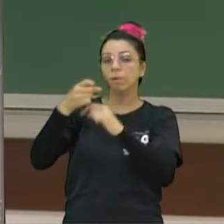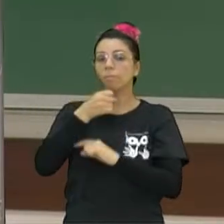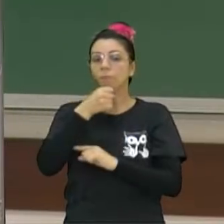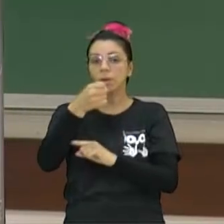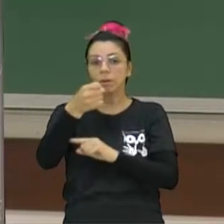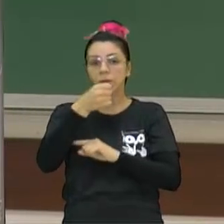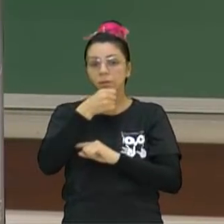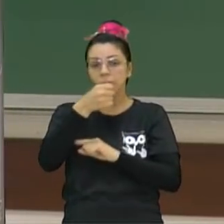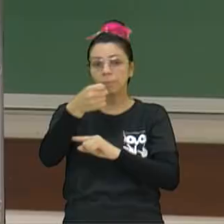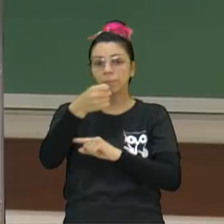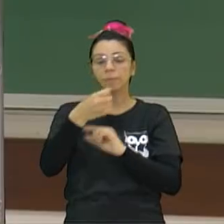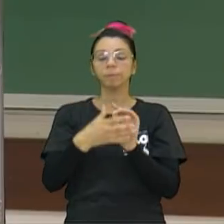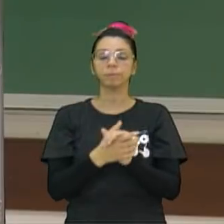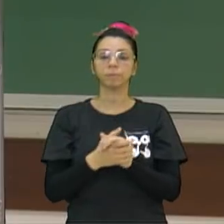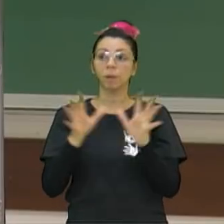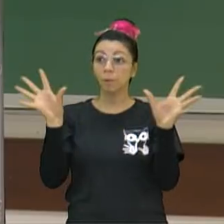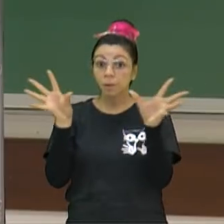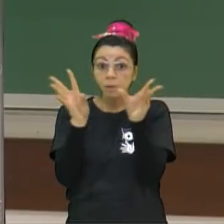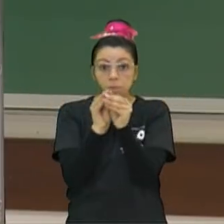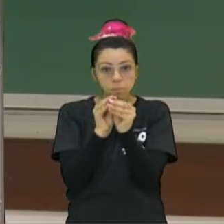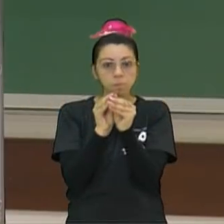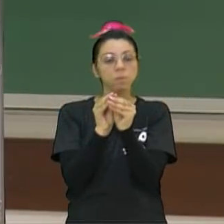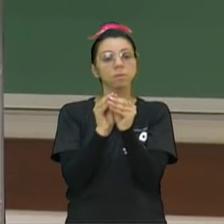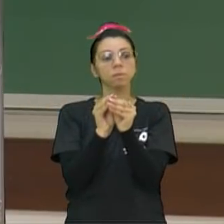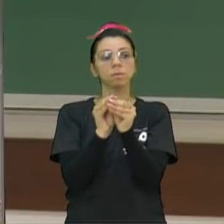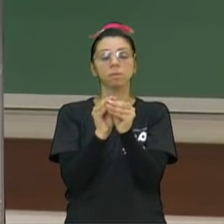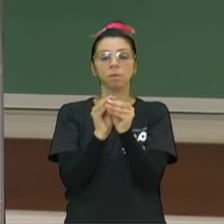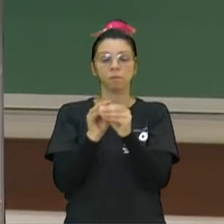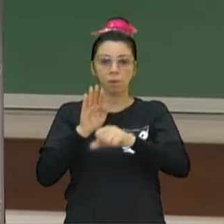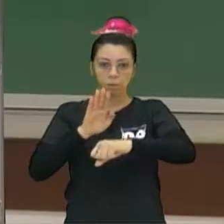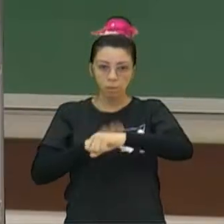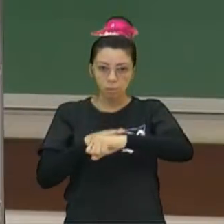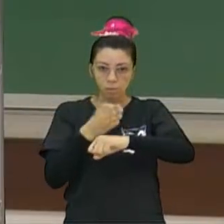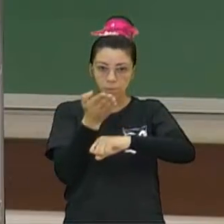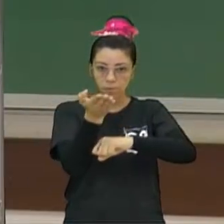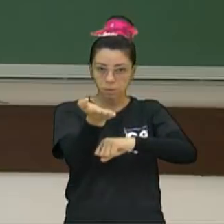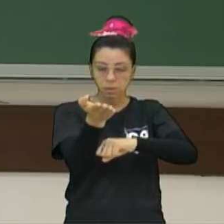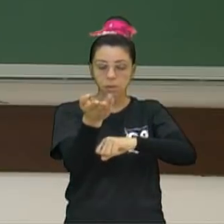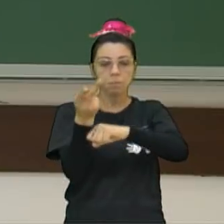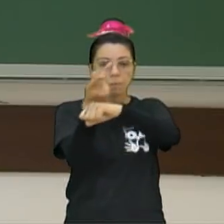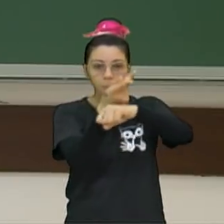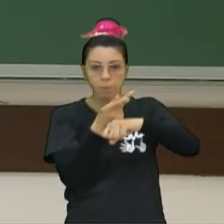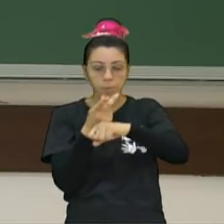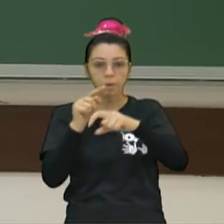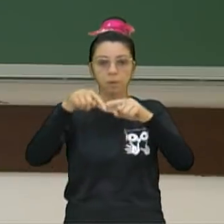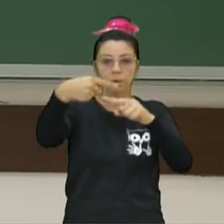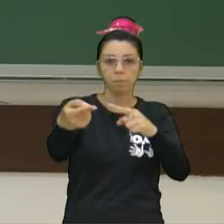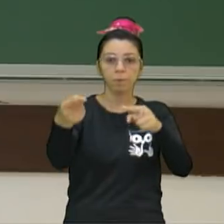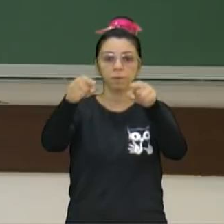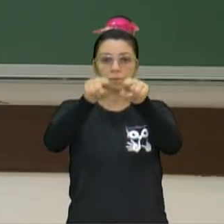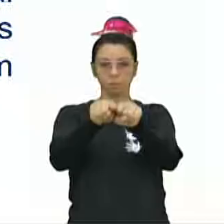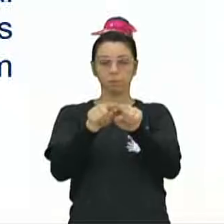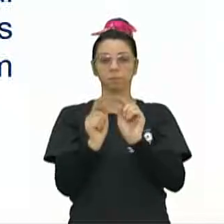De uma forma resumida elas aparecem aqui, tá? Vou dar um tempo significativo para vocês fazerem esse